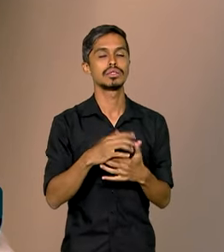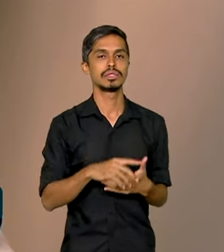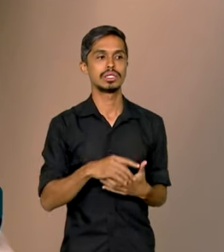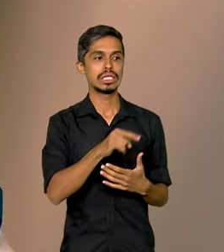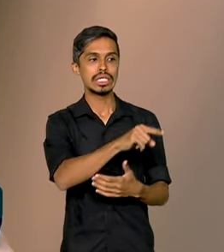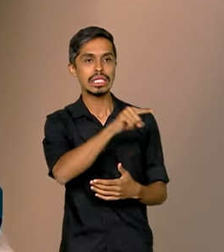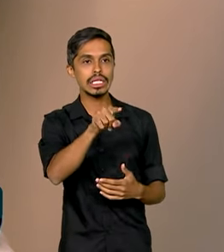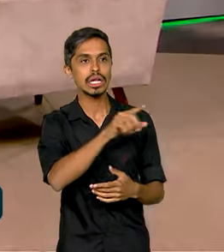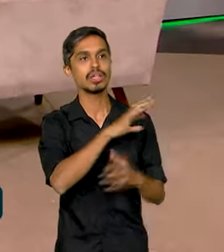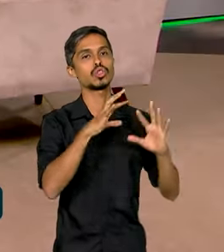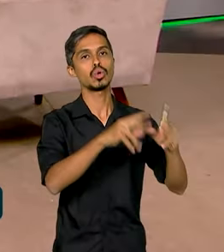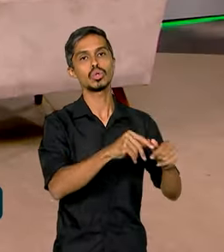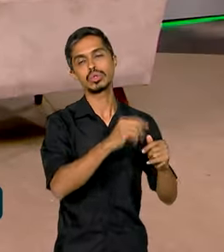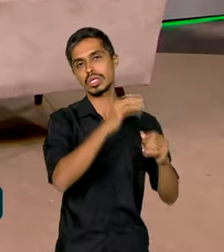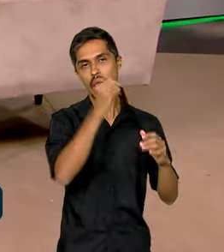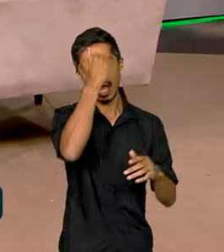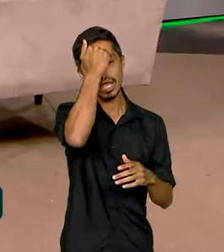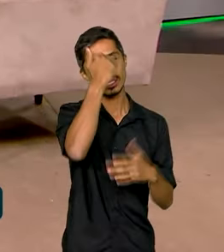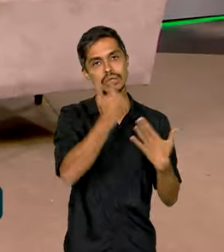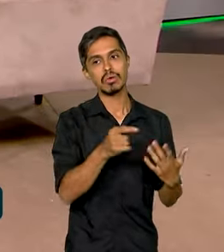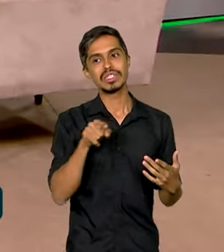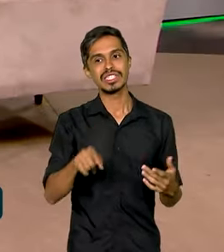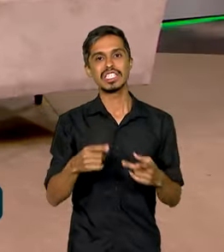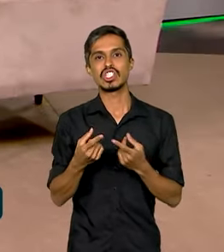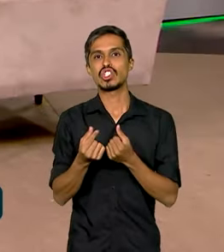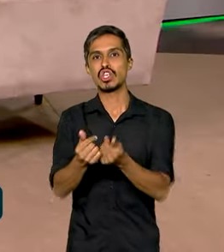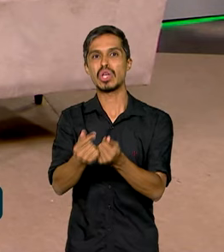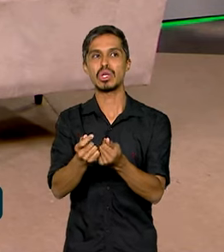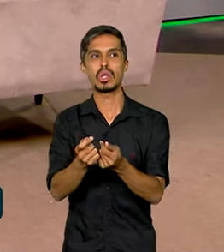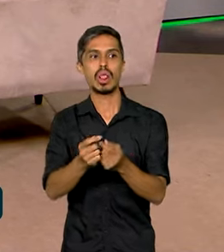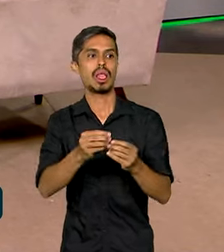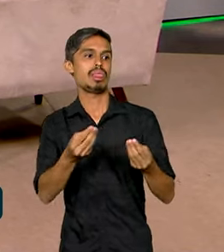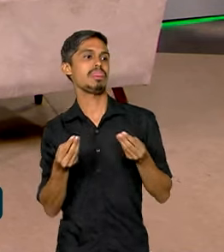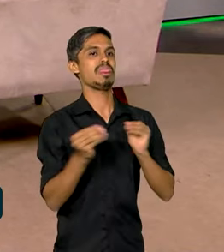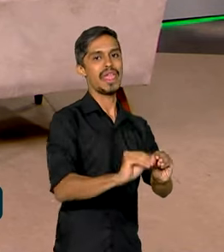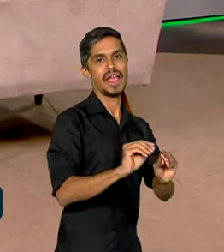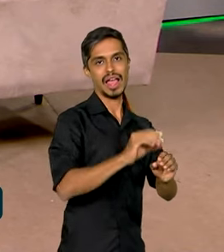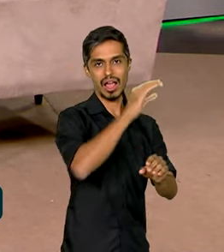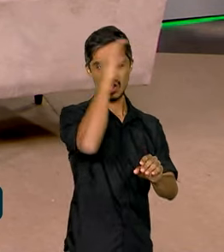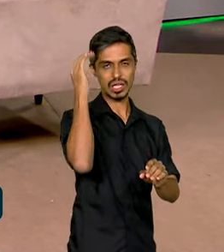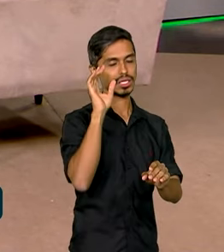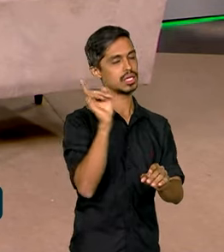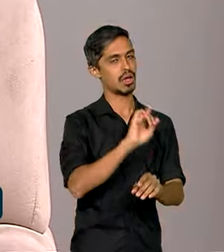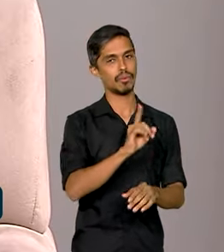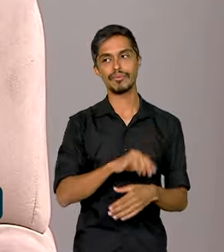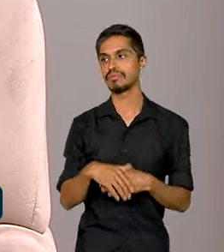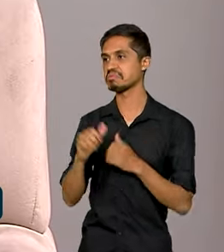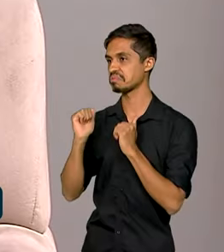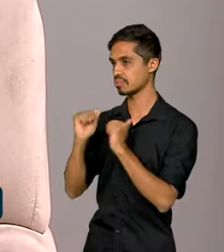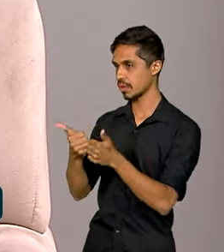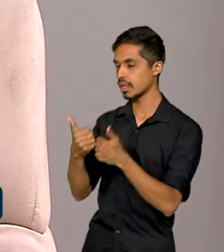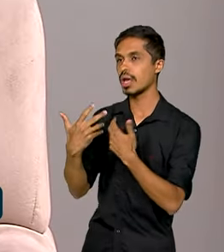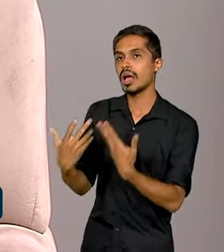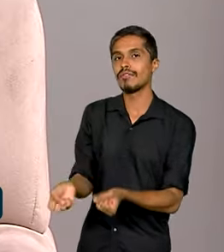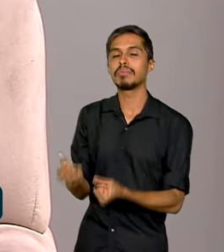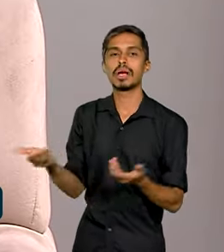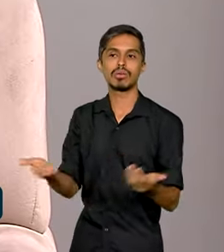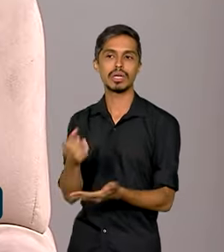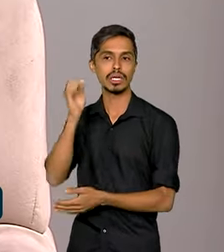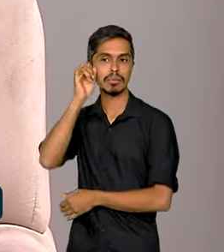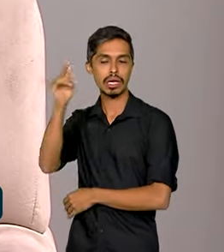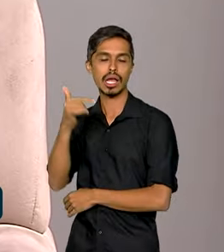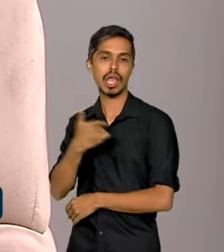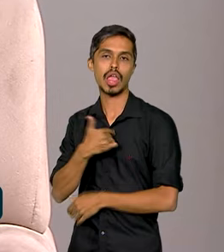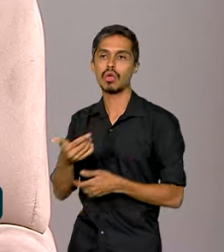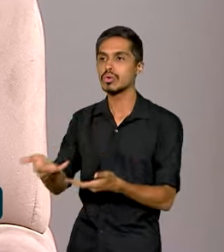direito ao arrependimento esse custo não pode ser transferido aos consumidores Tá certo agora vamos imaginar a seguinte situação